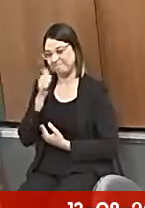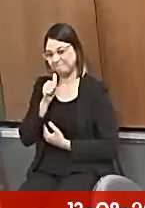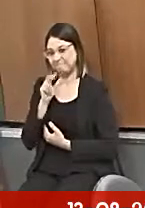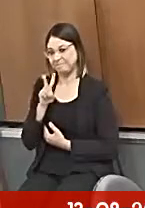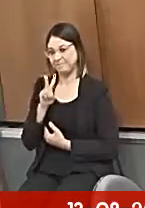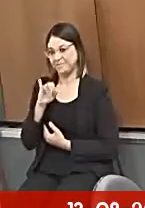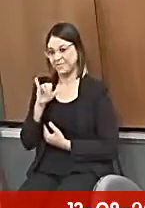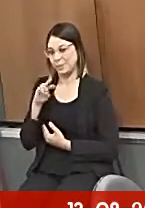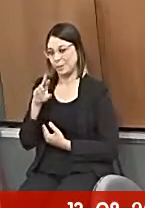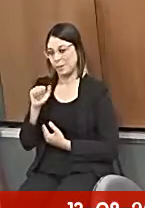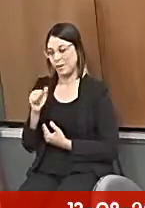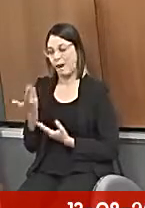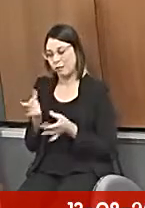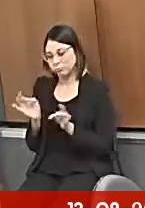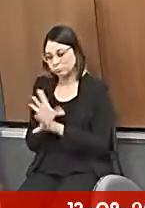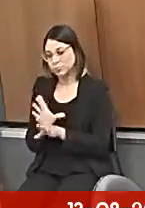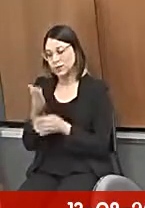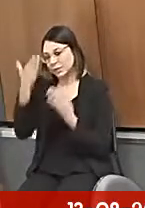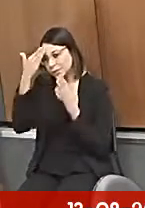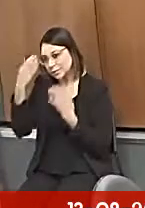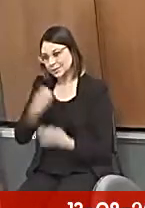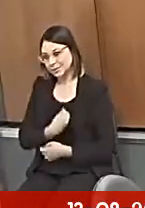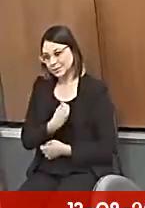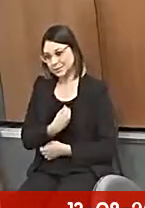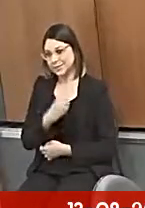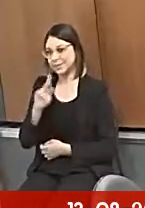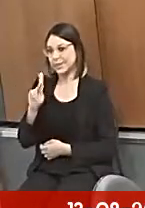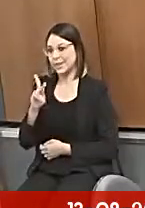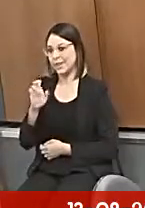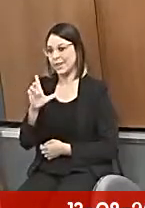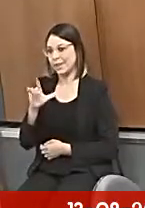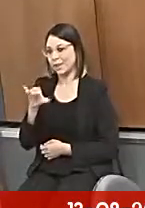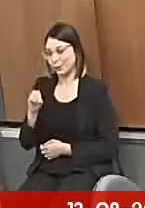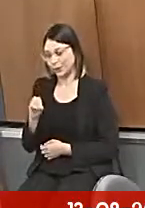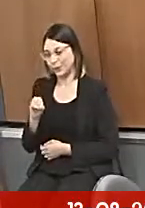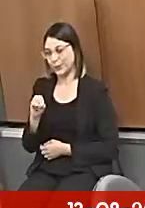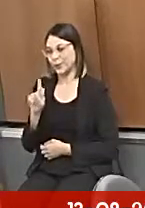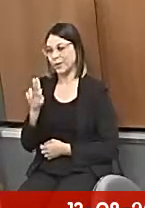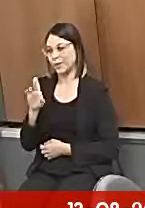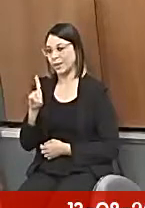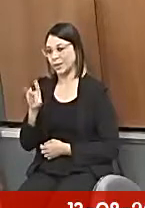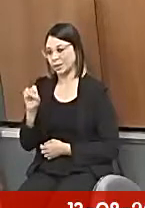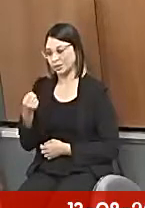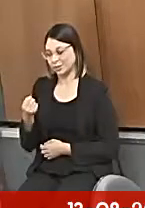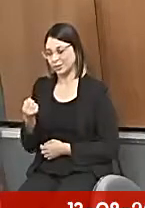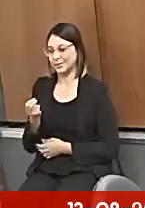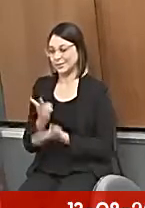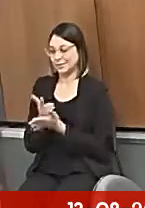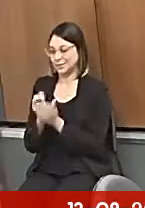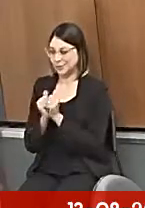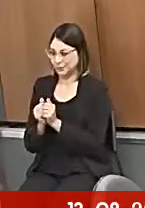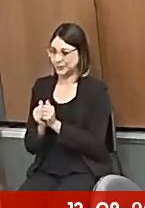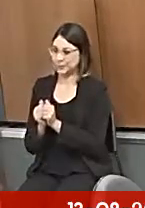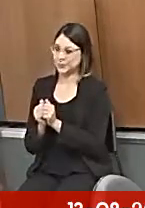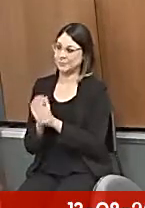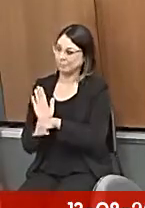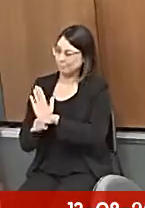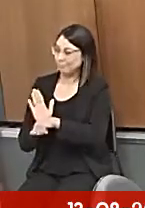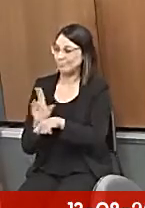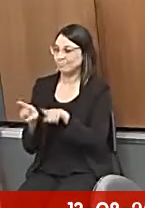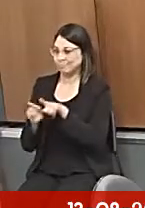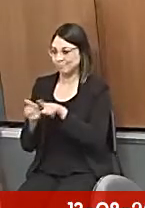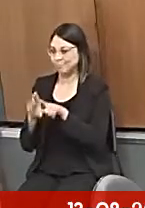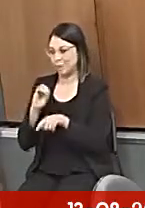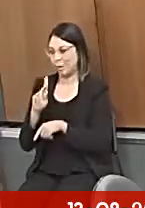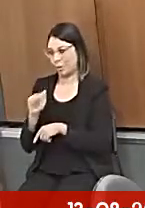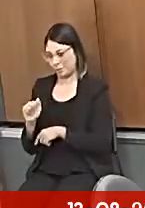quero aqui antes de encerrar a agradecer a presença do hélio guedes que presente grande parceiro e amigo apoiador também da